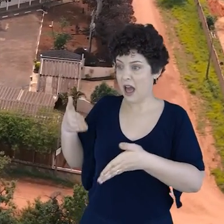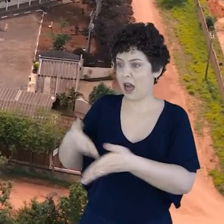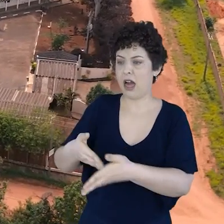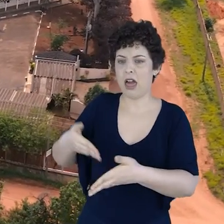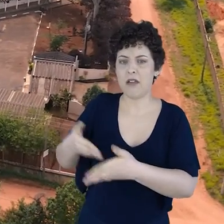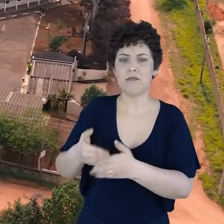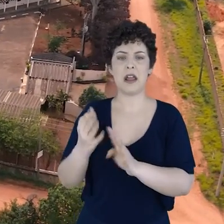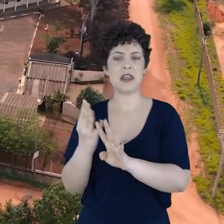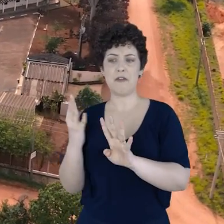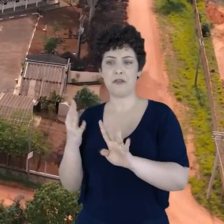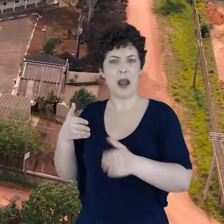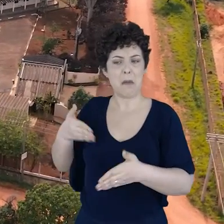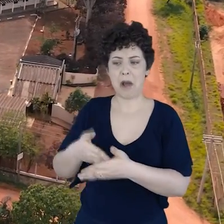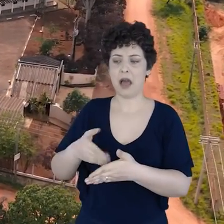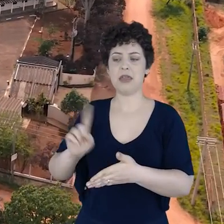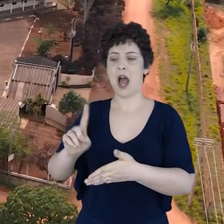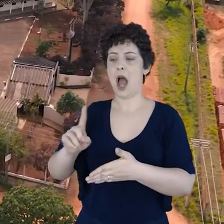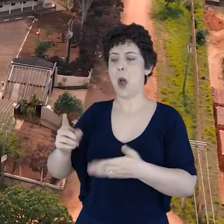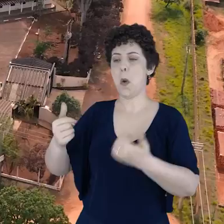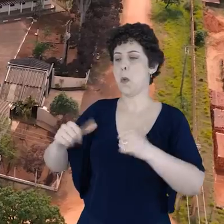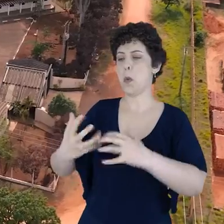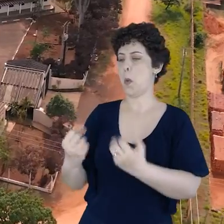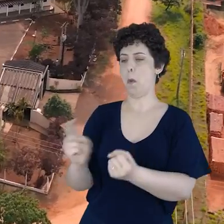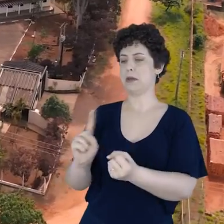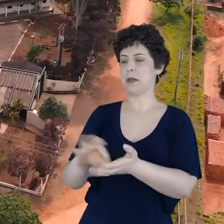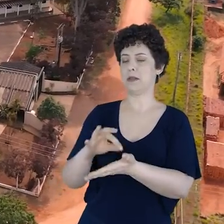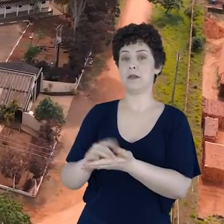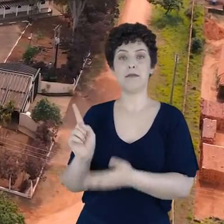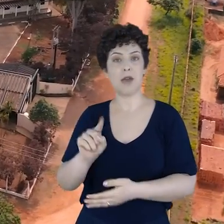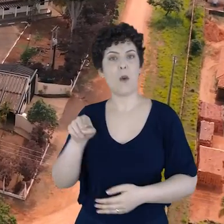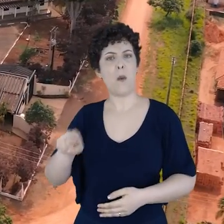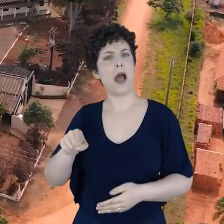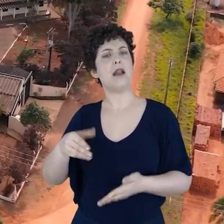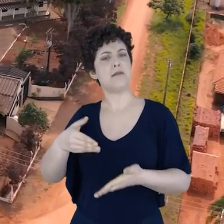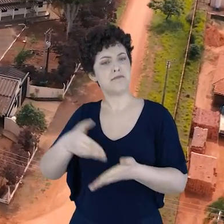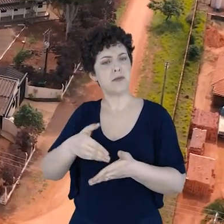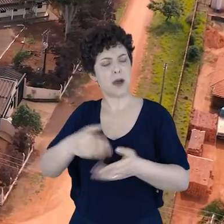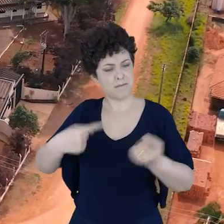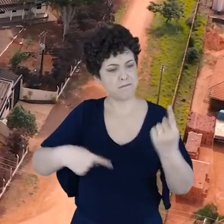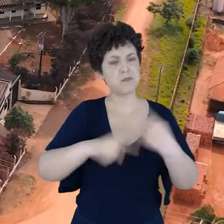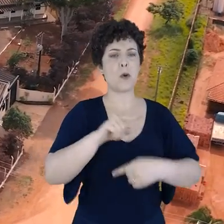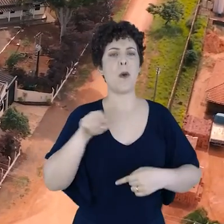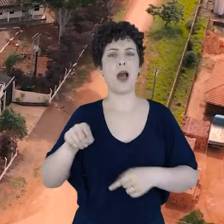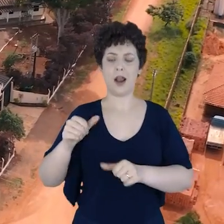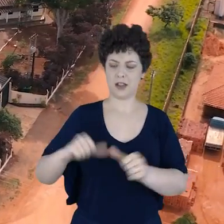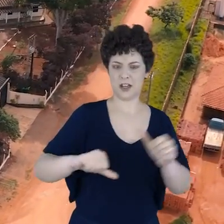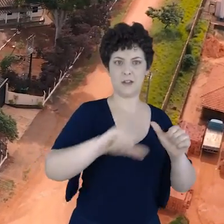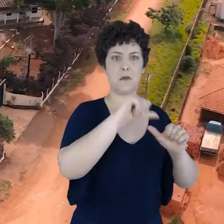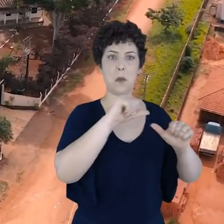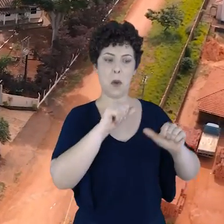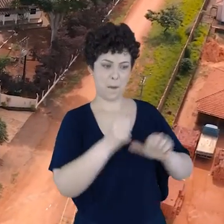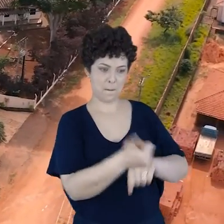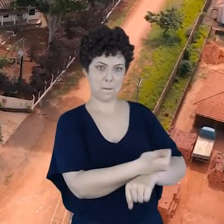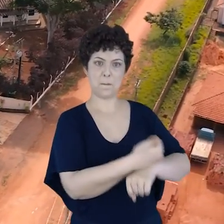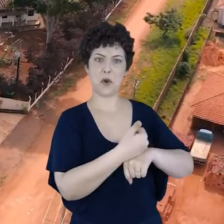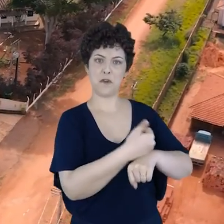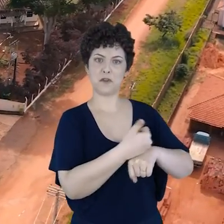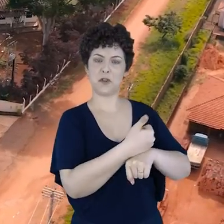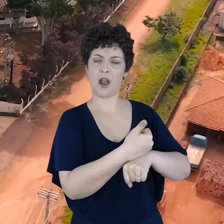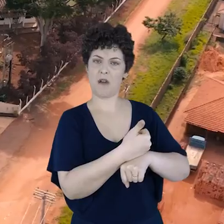ali na fila das inscrições, ela se transformou numa